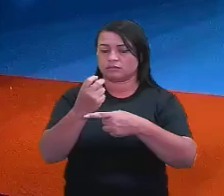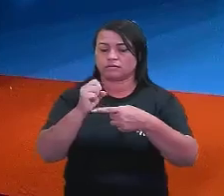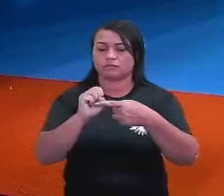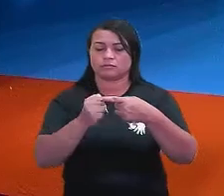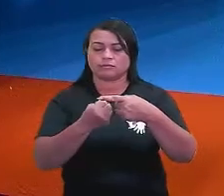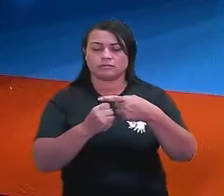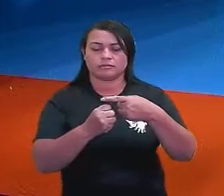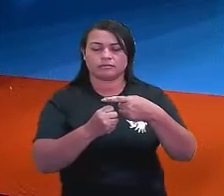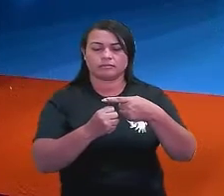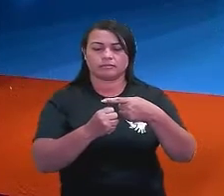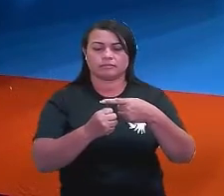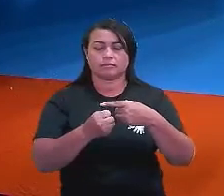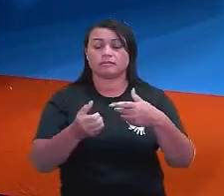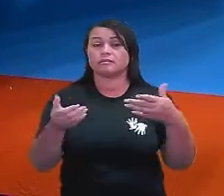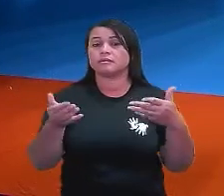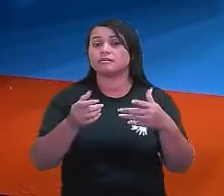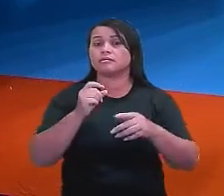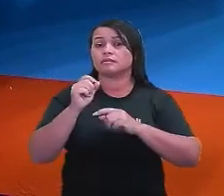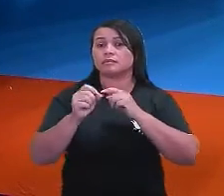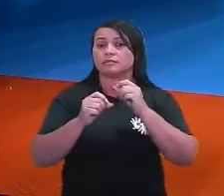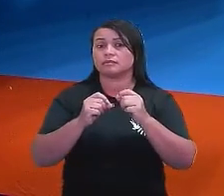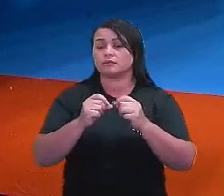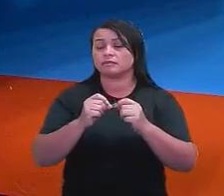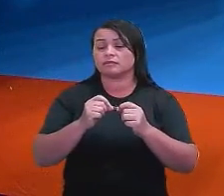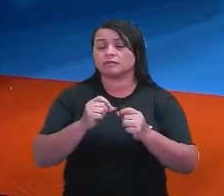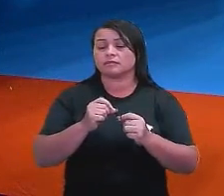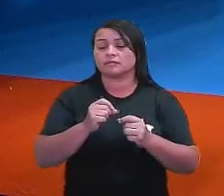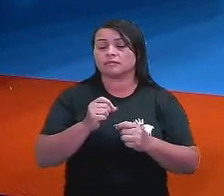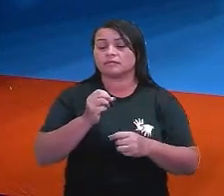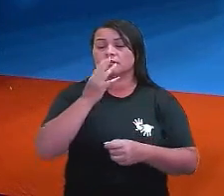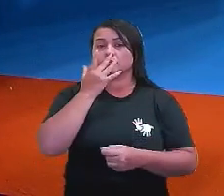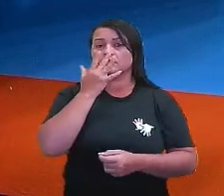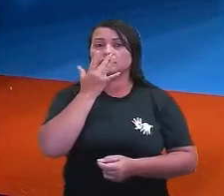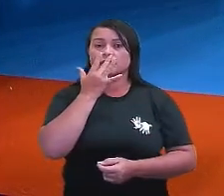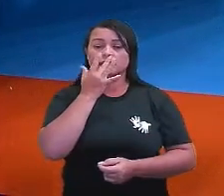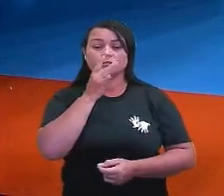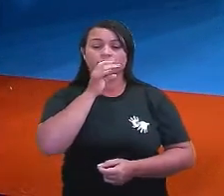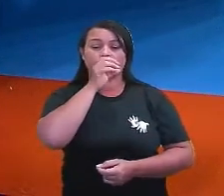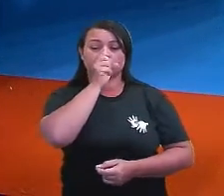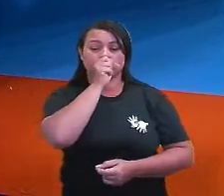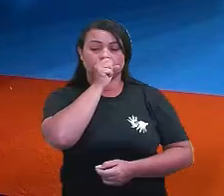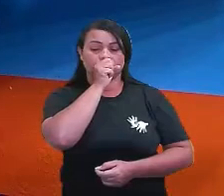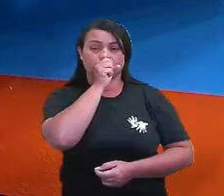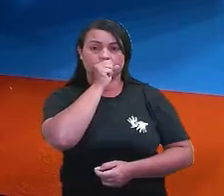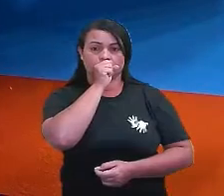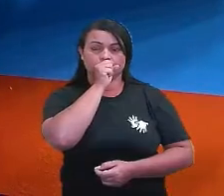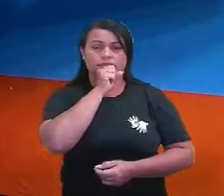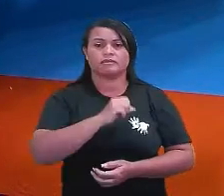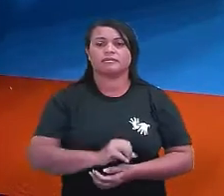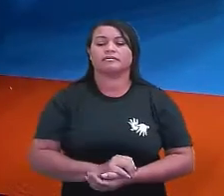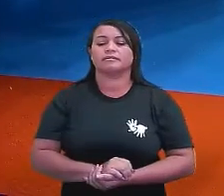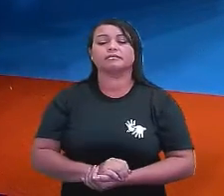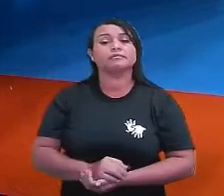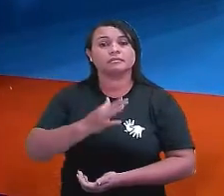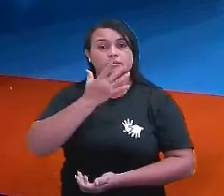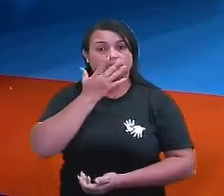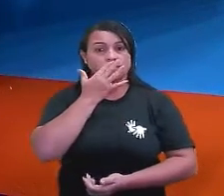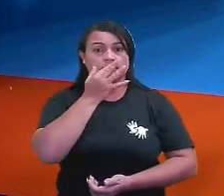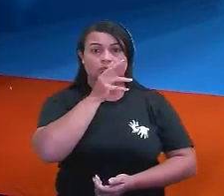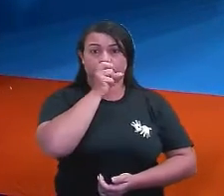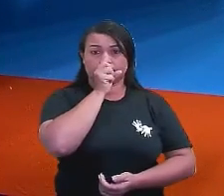2/8, tá certo? Agora, eu vou olhar a laranjinha, tá? Essa partezinha aqui é a